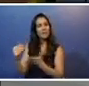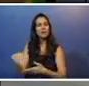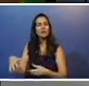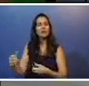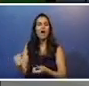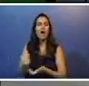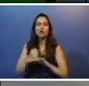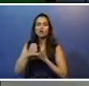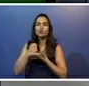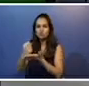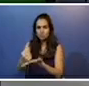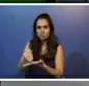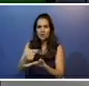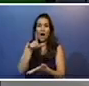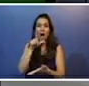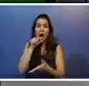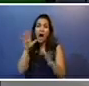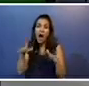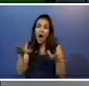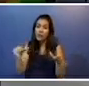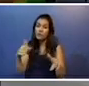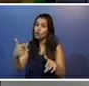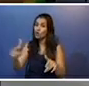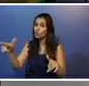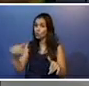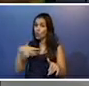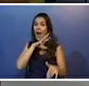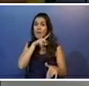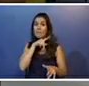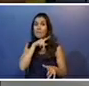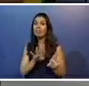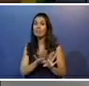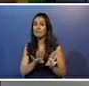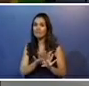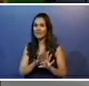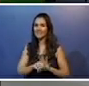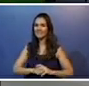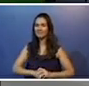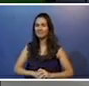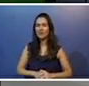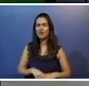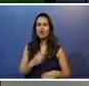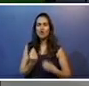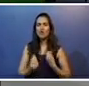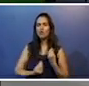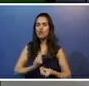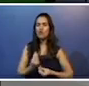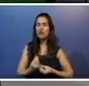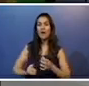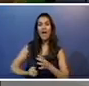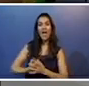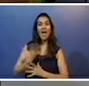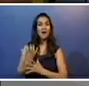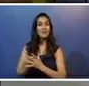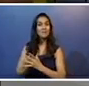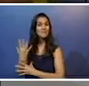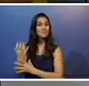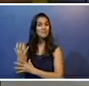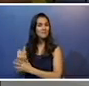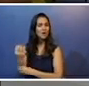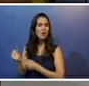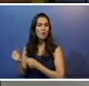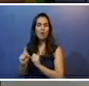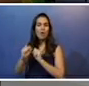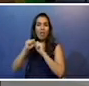contribuem para o meio ambiente. E aqui, como que essas plantas podem, né,